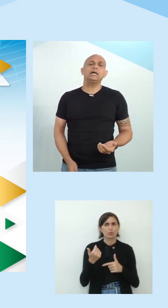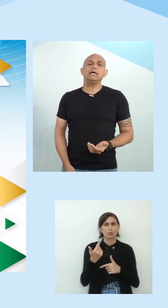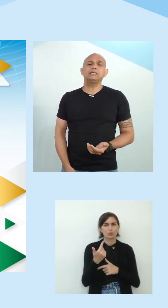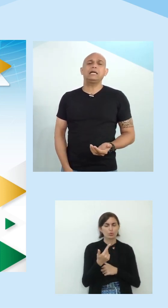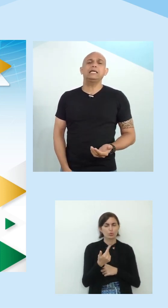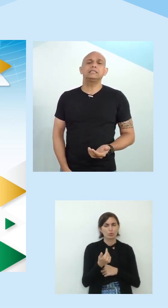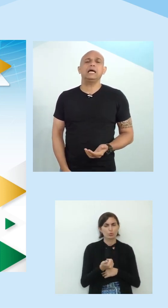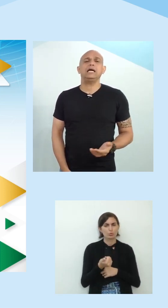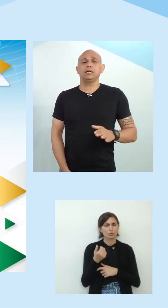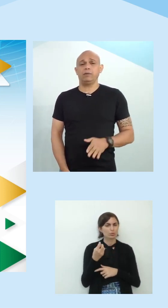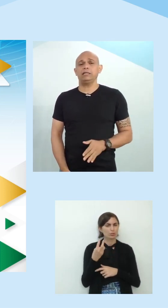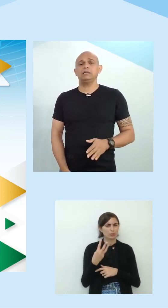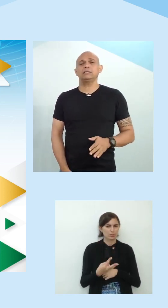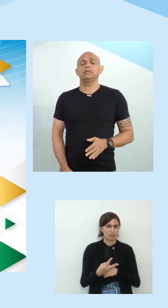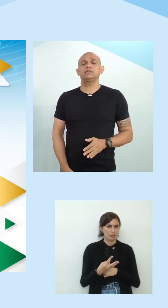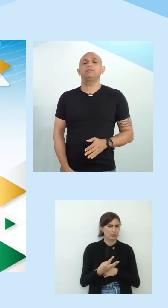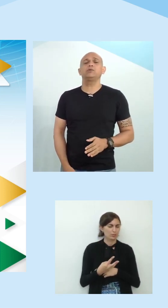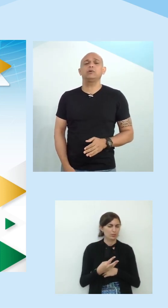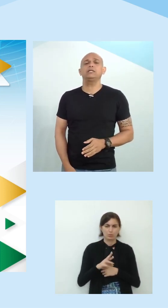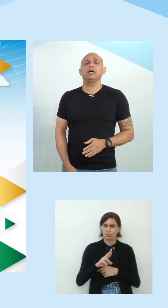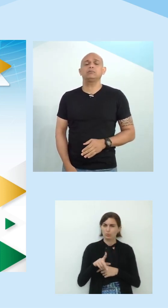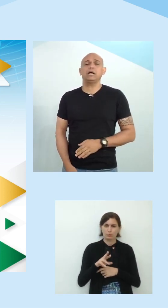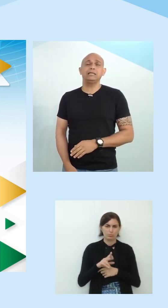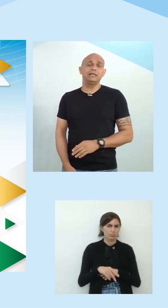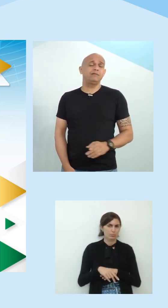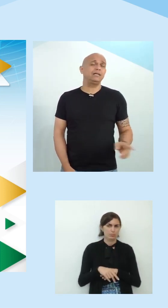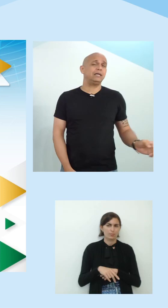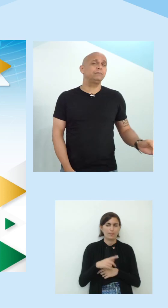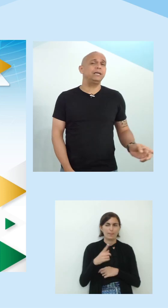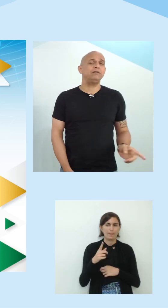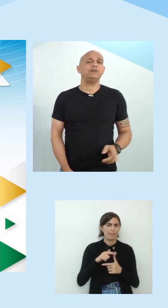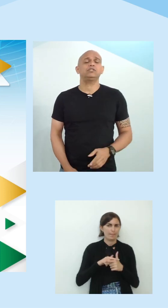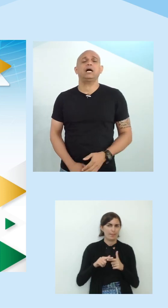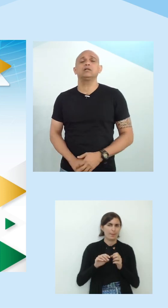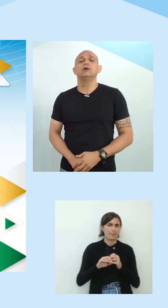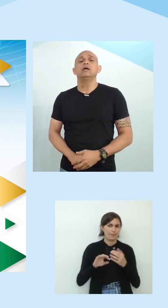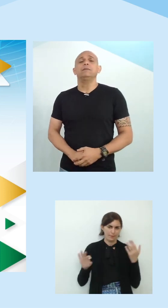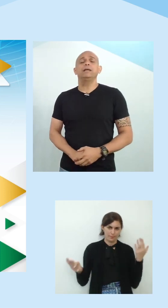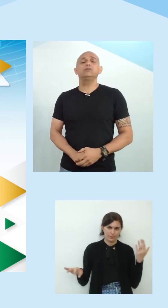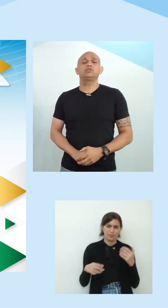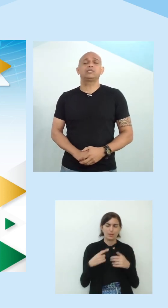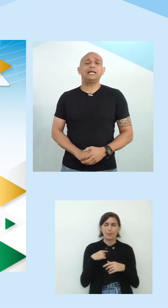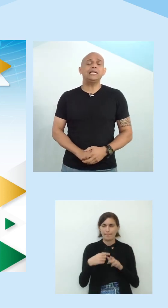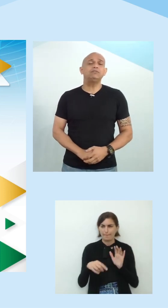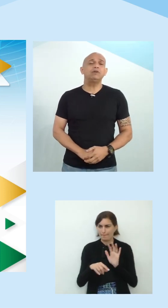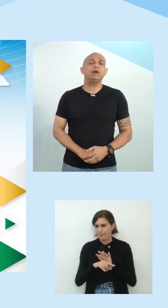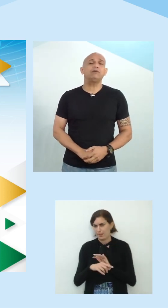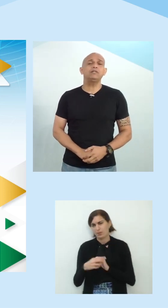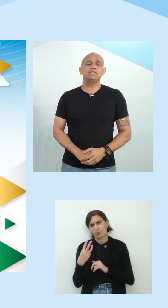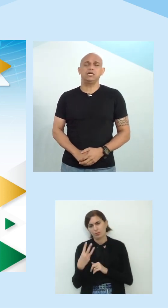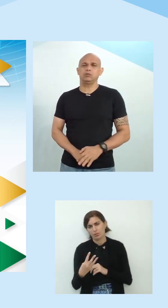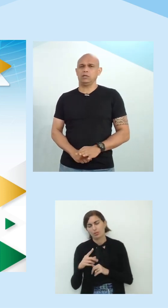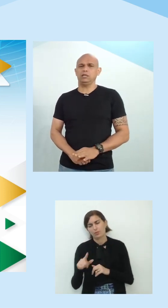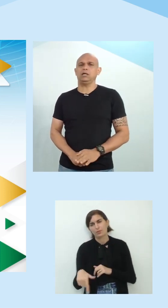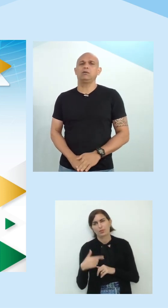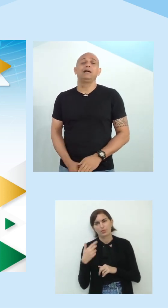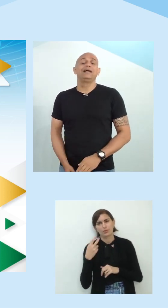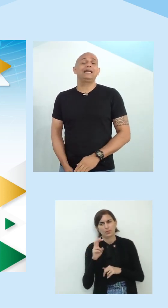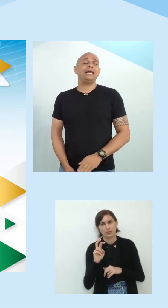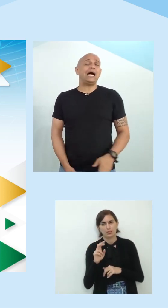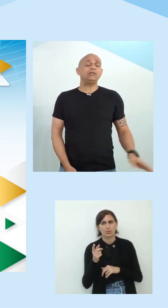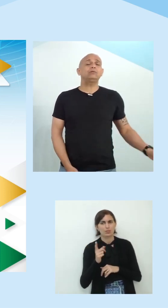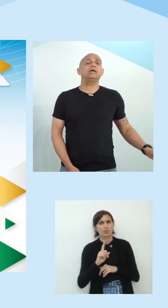4, daria 3, né? Não é nesse ponto aí não, tá? Ele deveria estar bem afastado. Menos 3,25, né? Aí